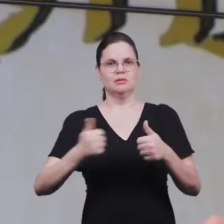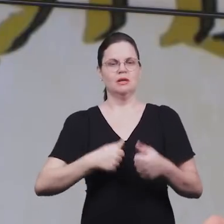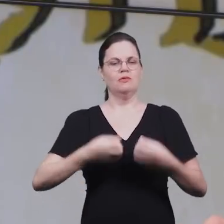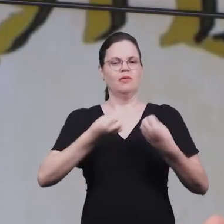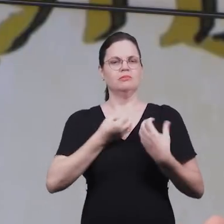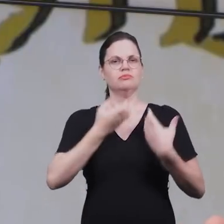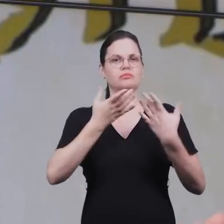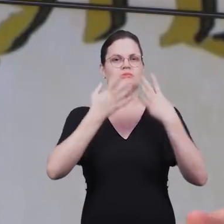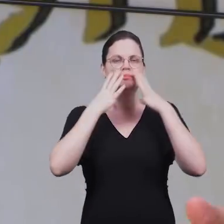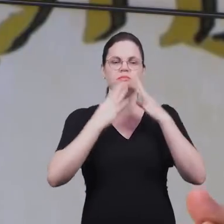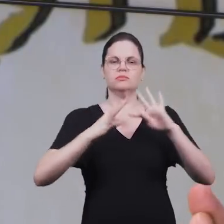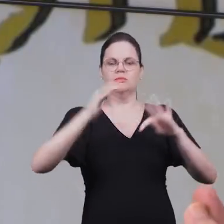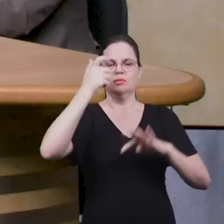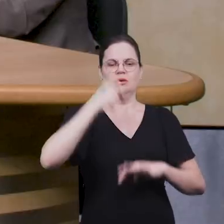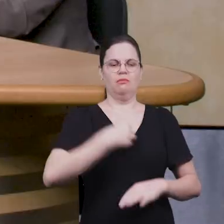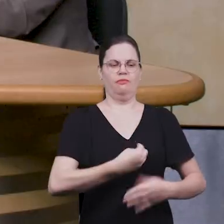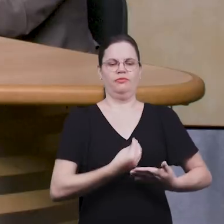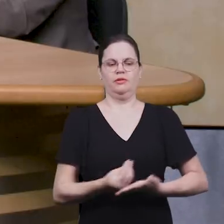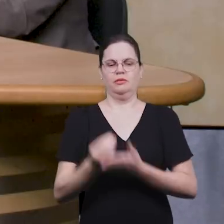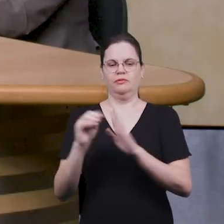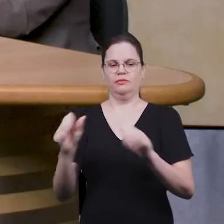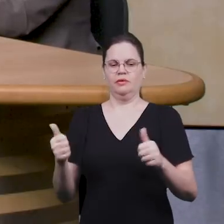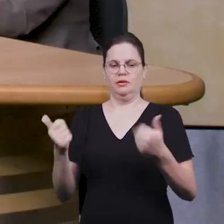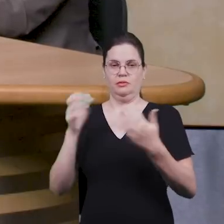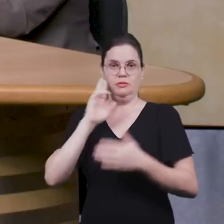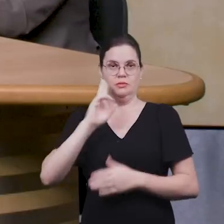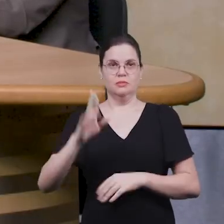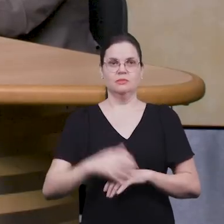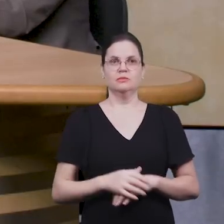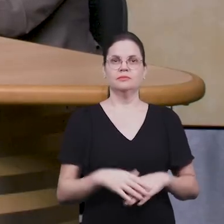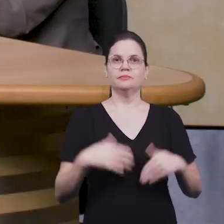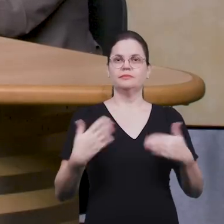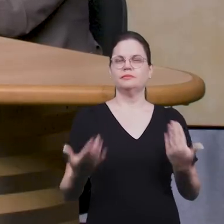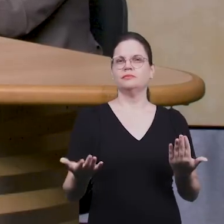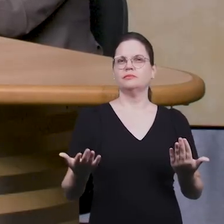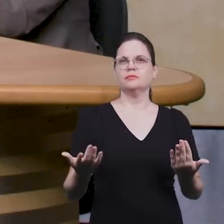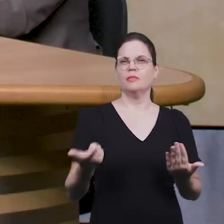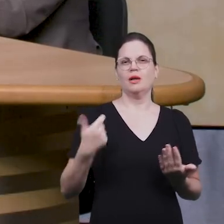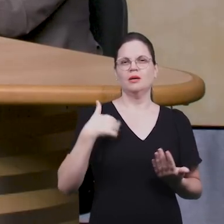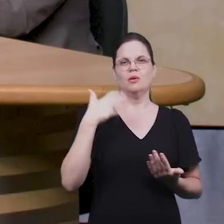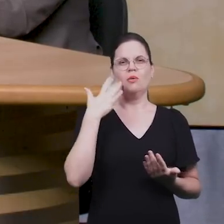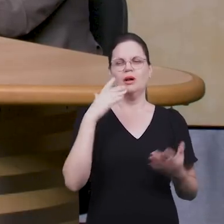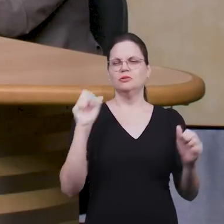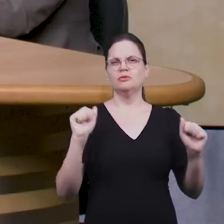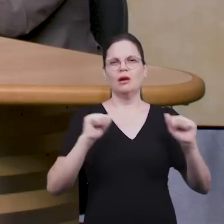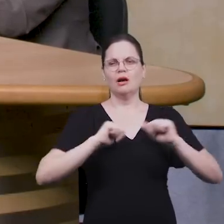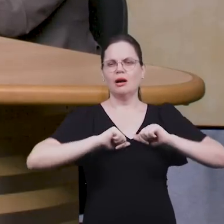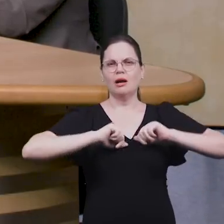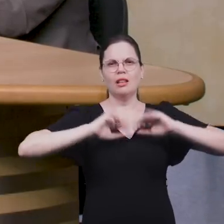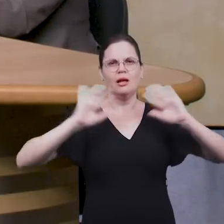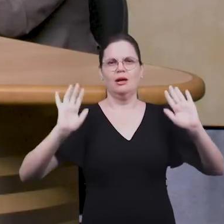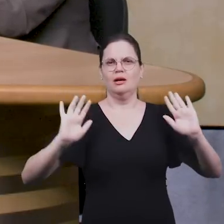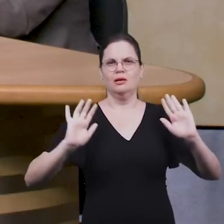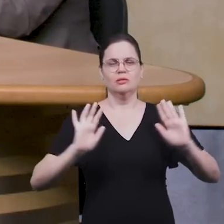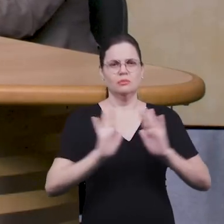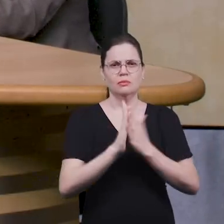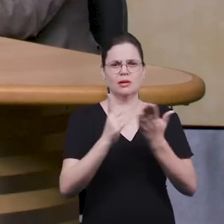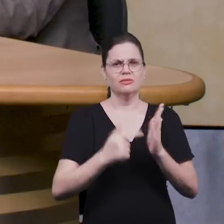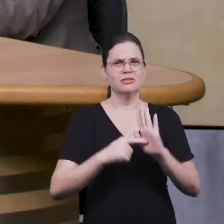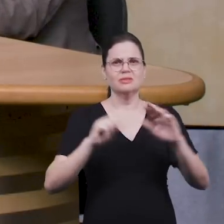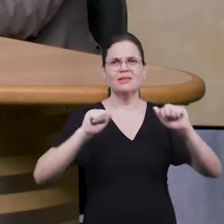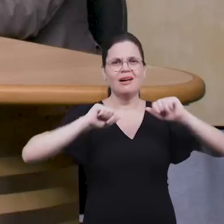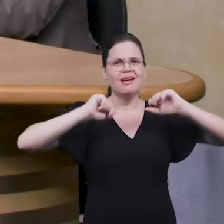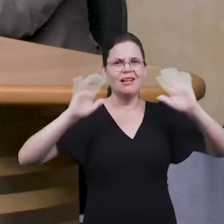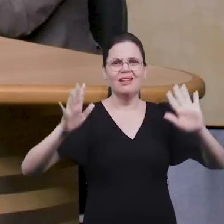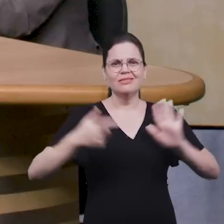ele teve essa vida entregue ao Senhor. Eu não vejo assim, quer dizer, eu acho isso de uma clareza bíblica,